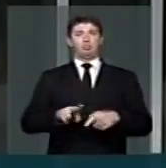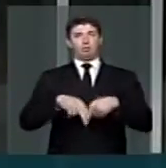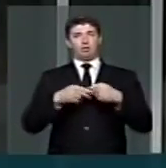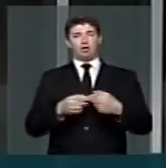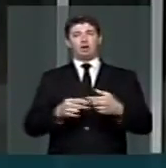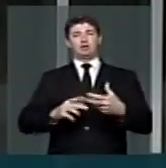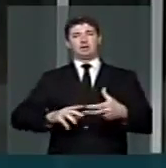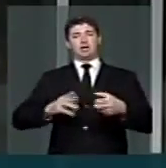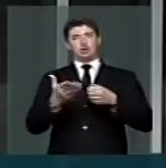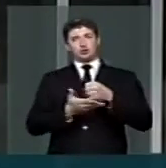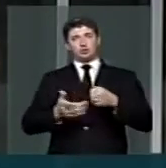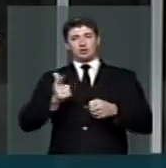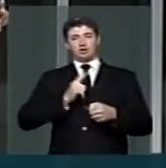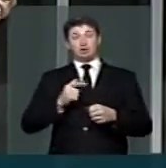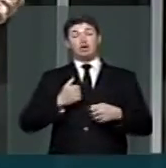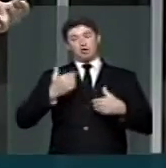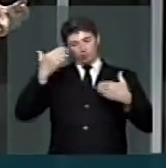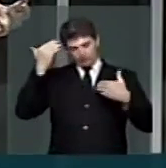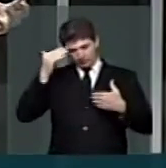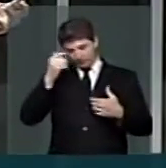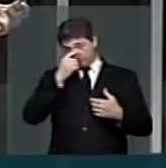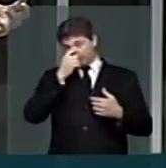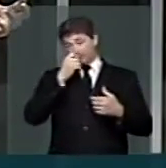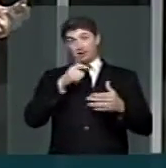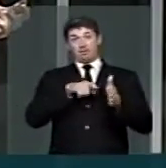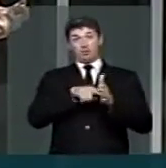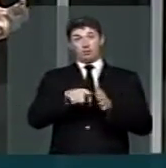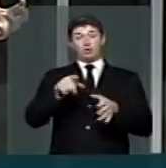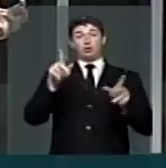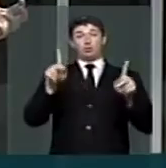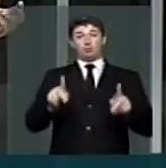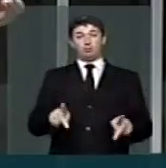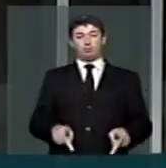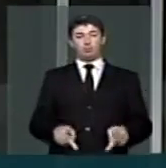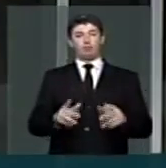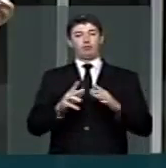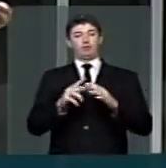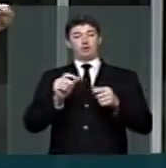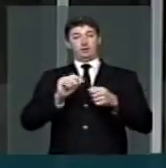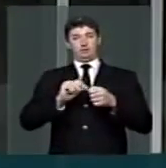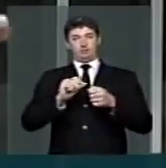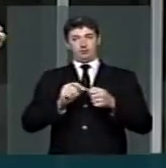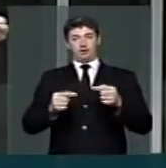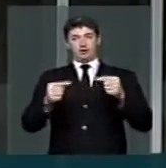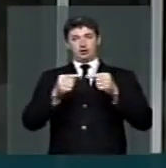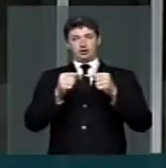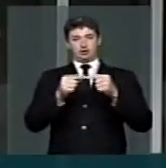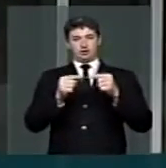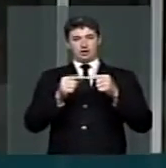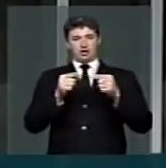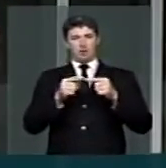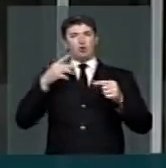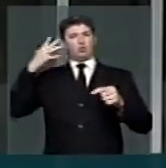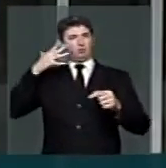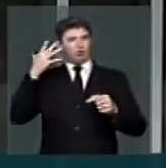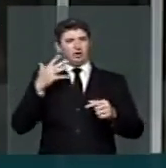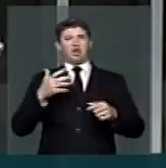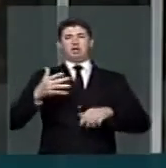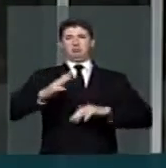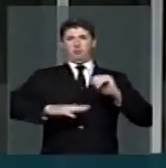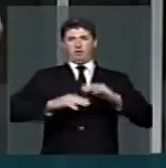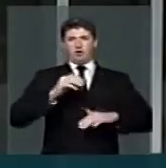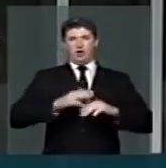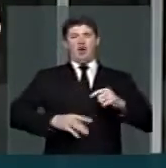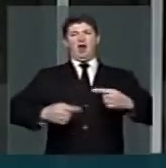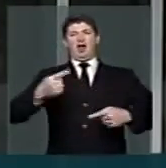estruturais. E eu entendo que a consulta popular, feita de forma politizada, qualificada, com debate,